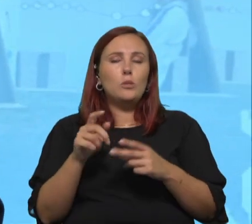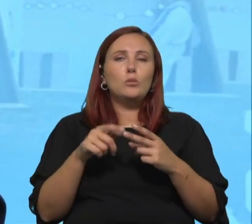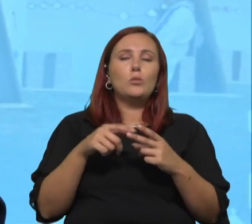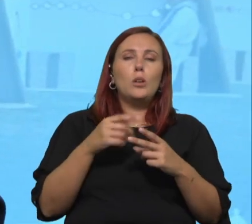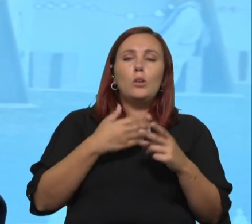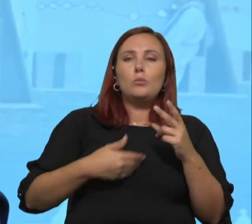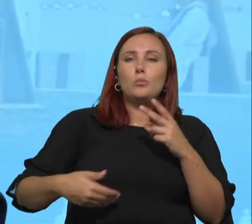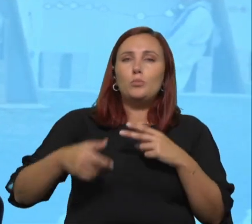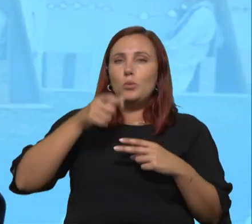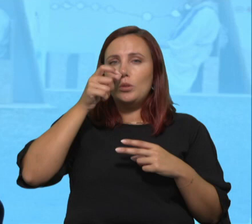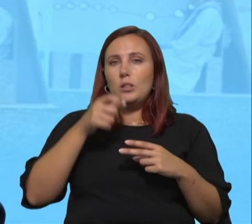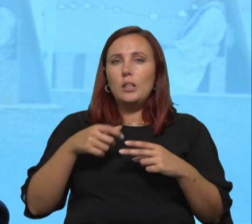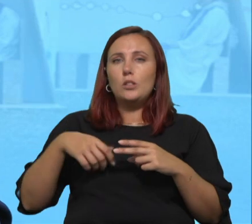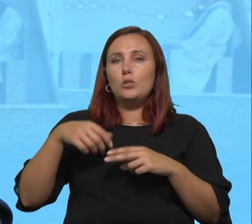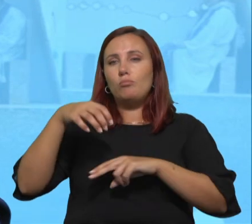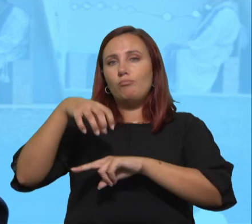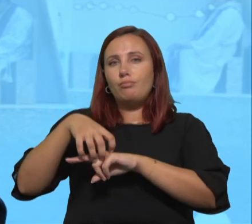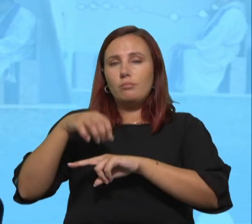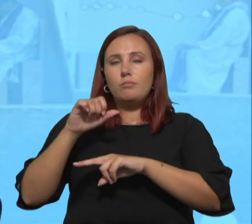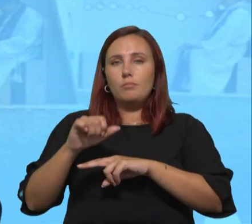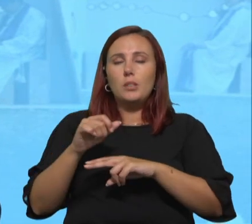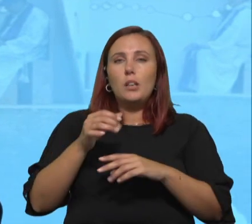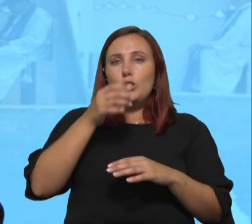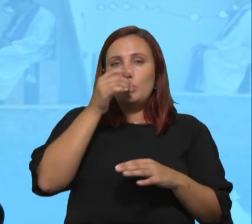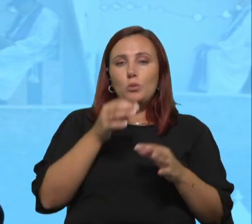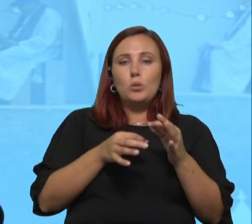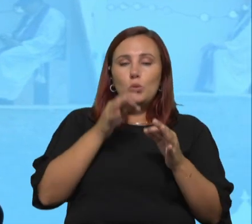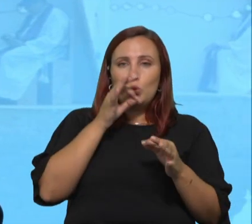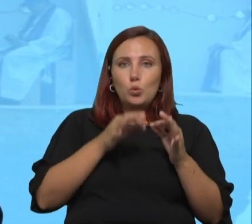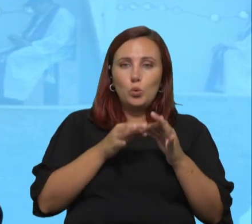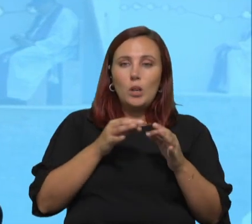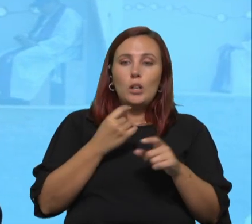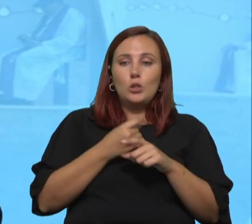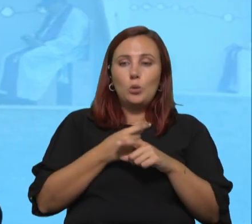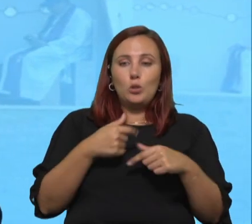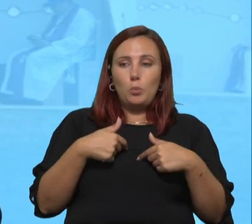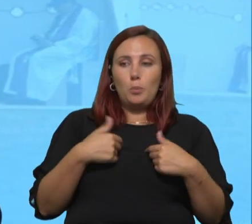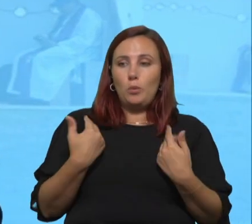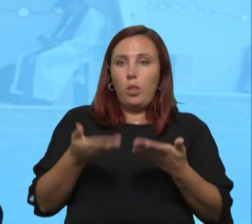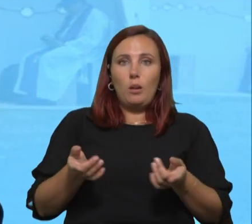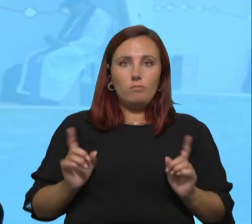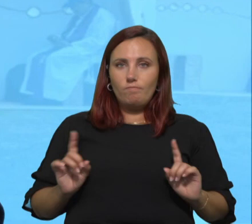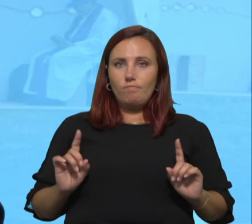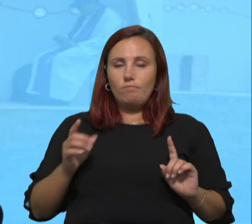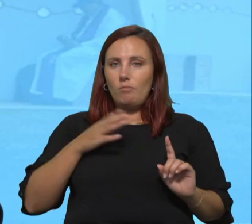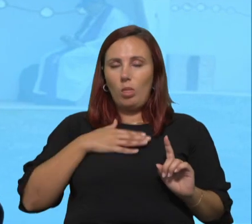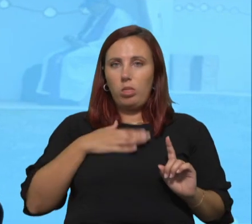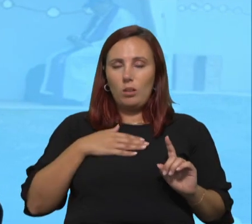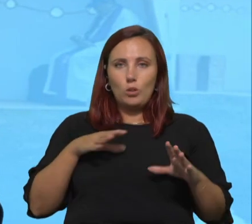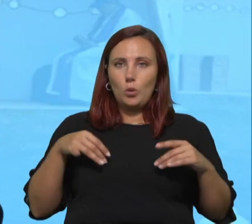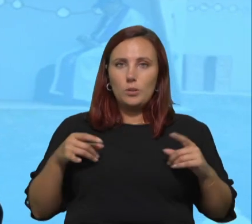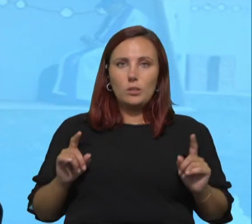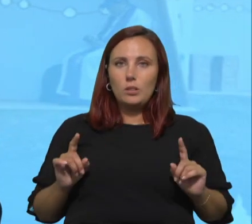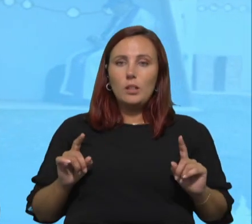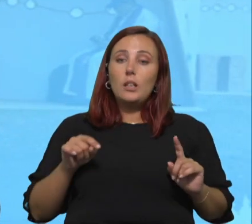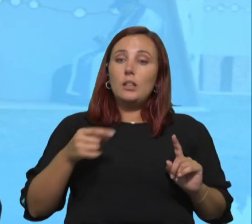templo, que são aqui os vinhateiros que se recusam a dar os frutos da vinha, e vai dizer que isto